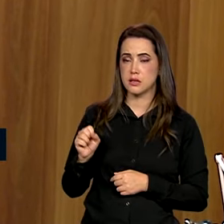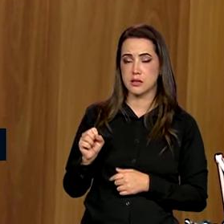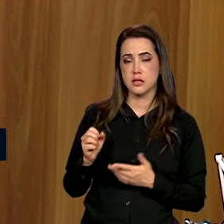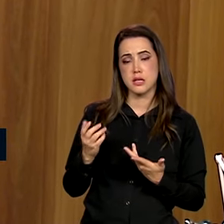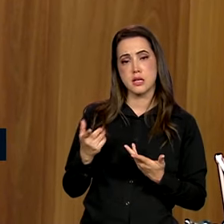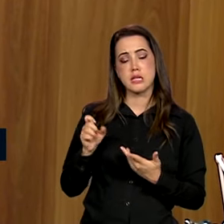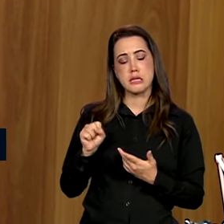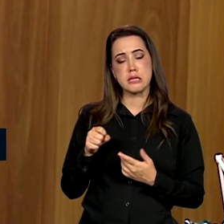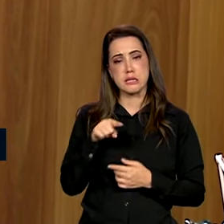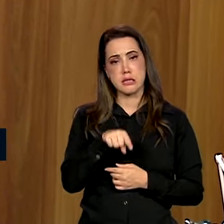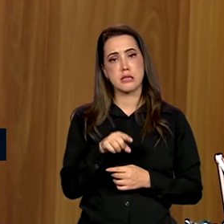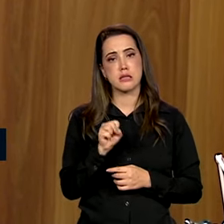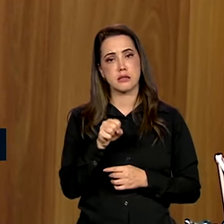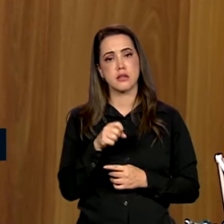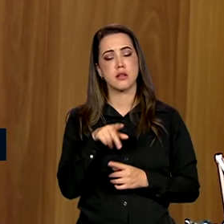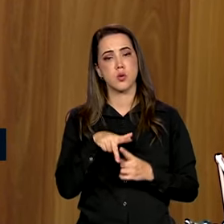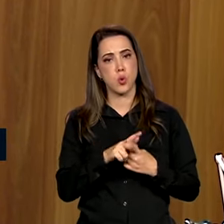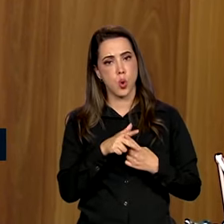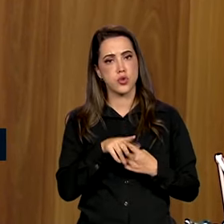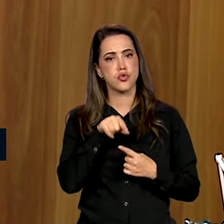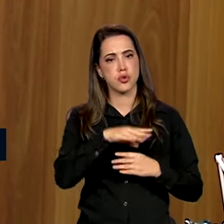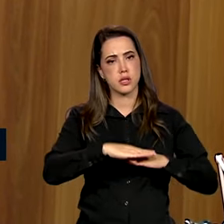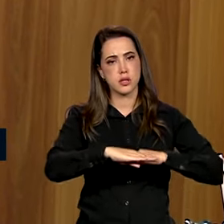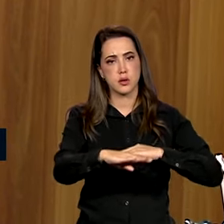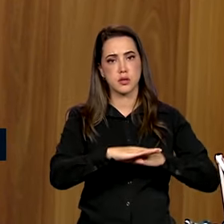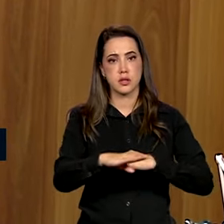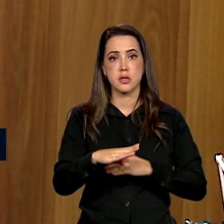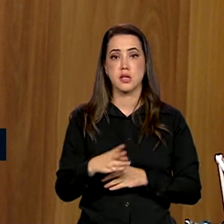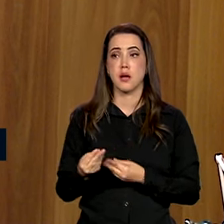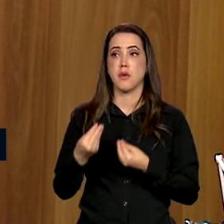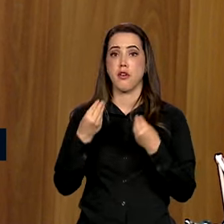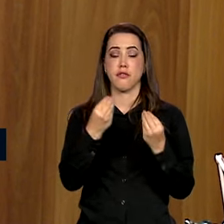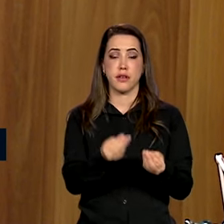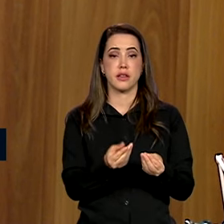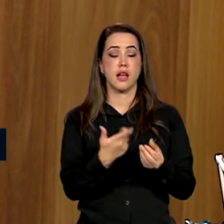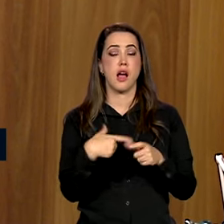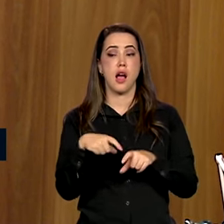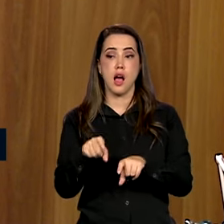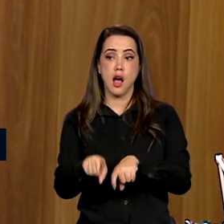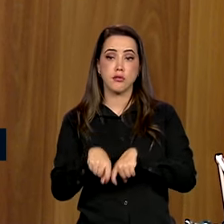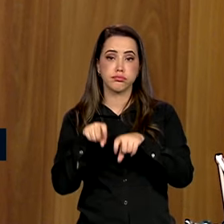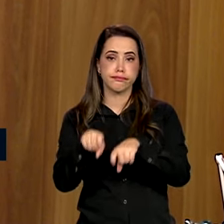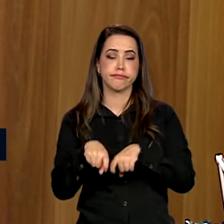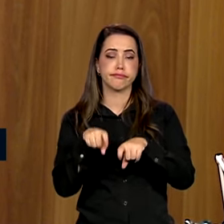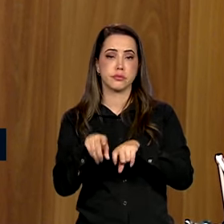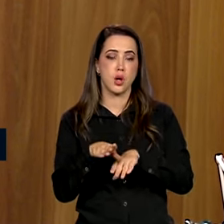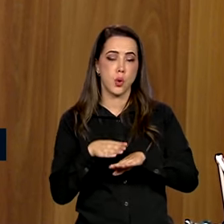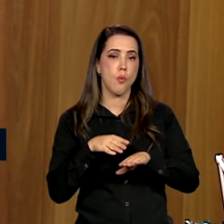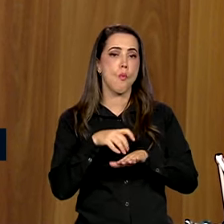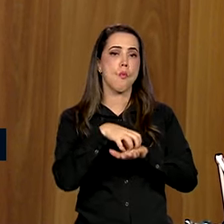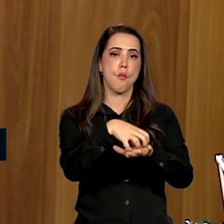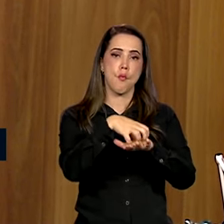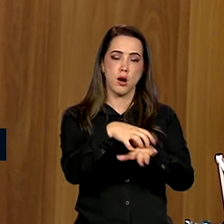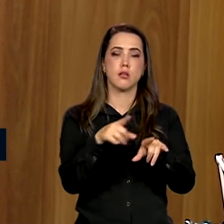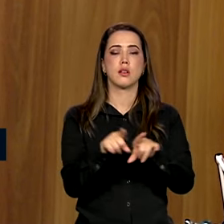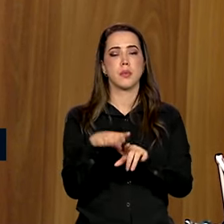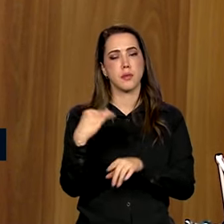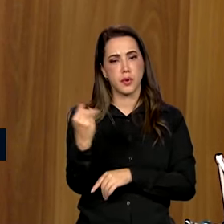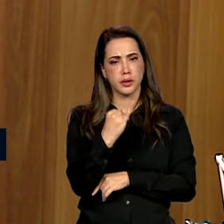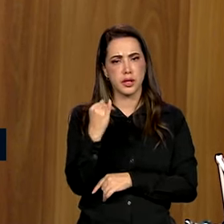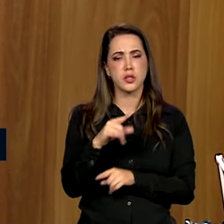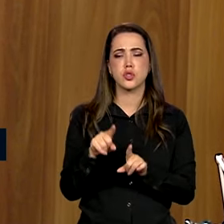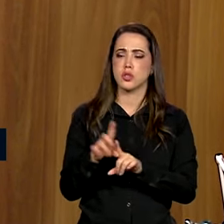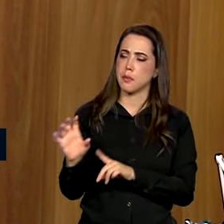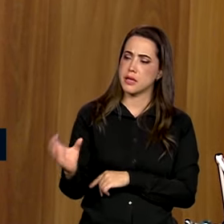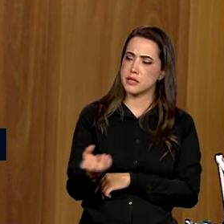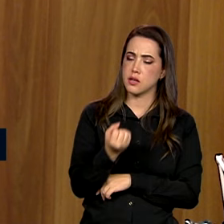escoamento da safra agrícola nos primeiros três meses foi a segunda prioridade do plano de 100 dias salvar vidas também entre as